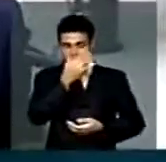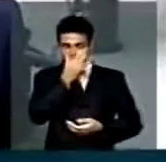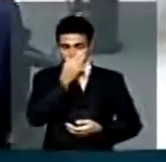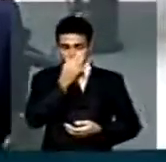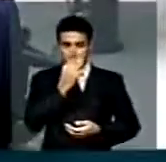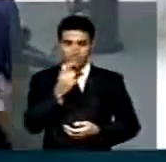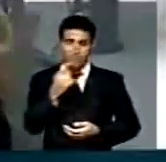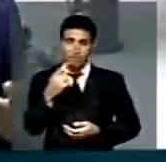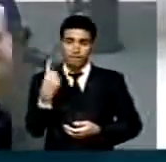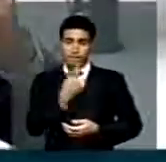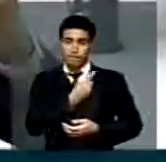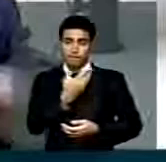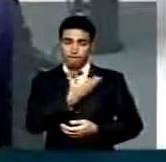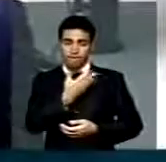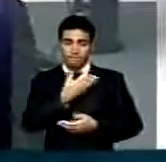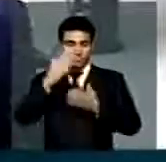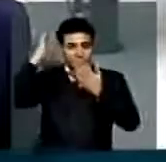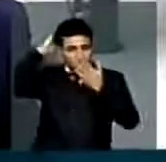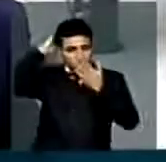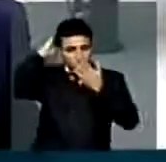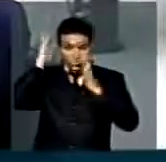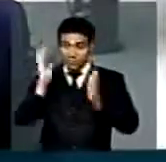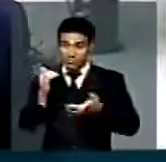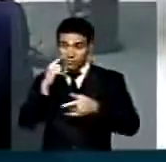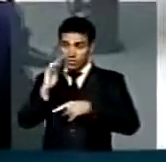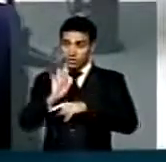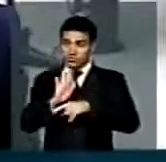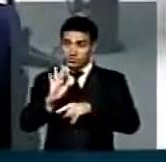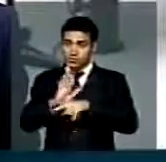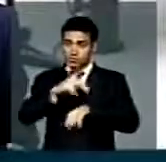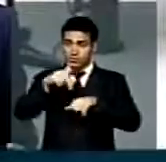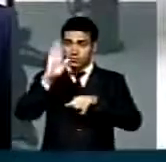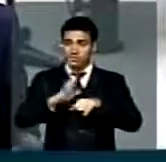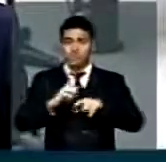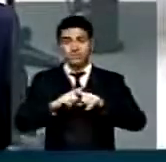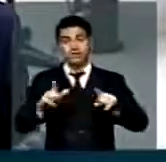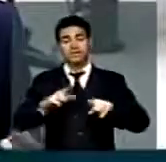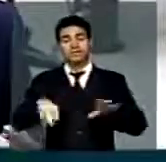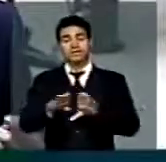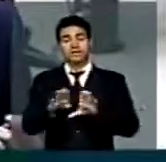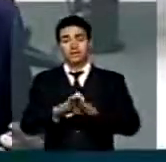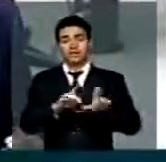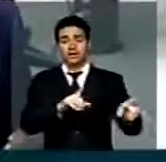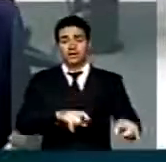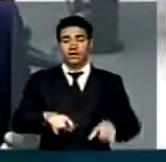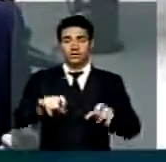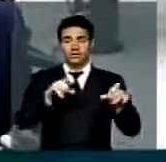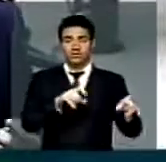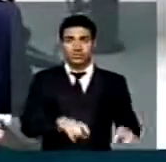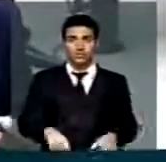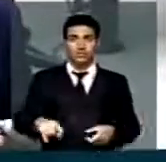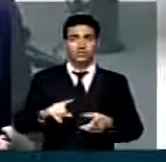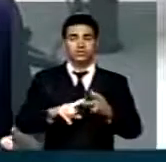infelizmente, nossos amigos índios que tanto fizeram pelo Brasil, mas por outro lado, nossos agricultores,